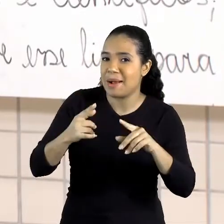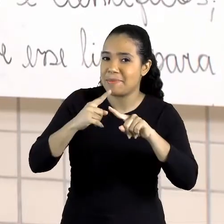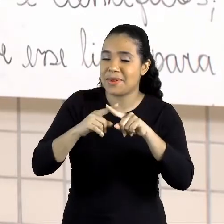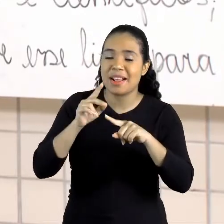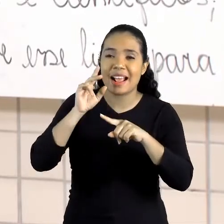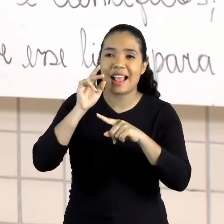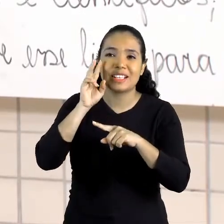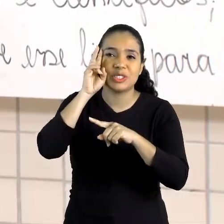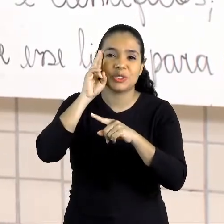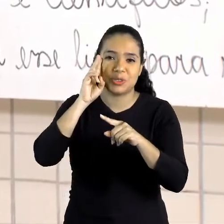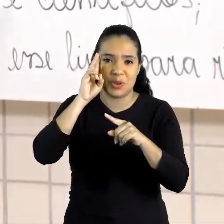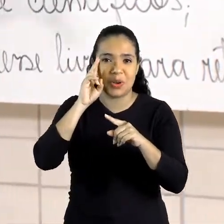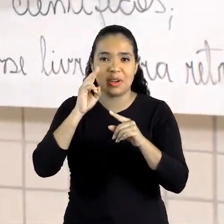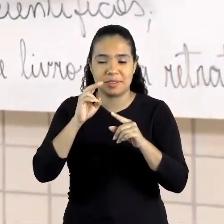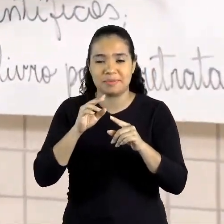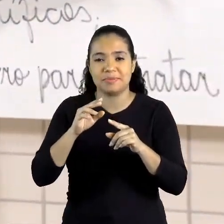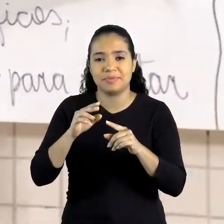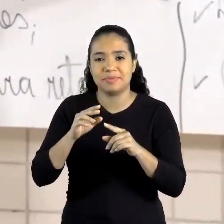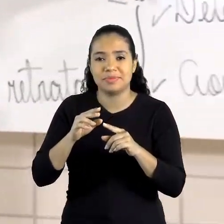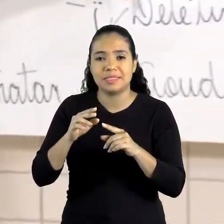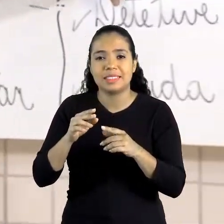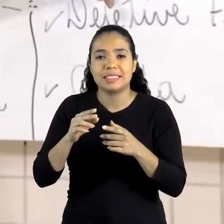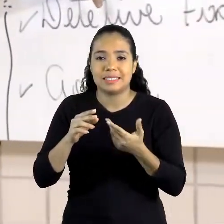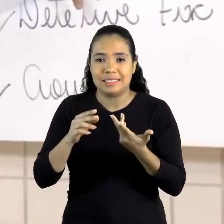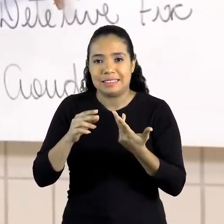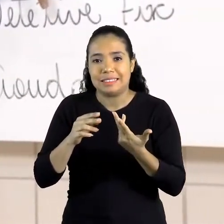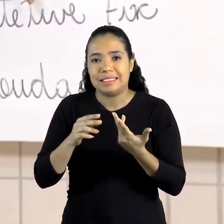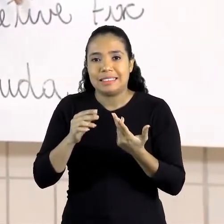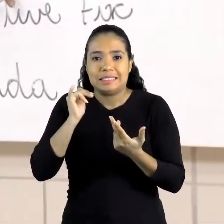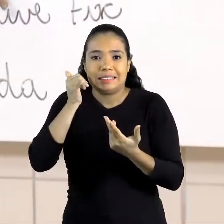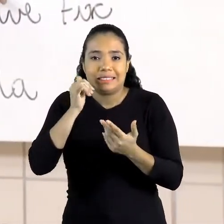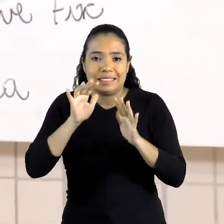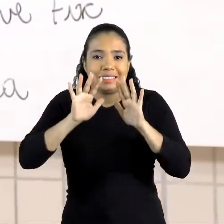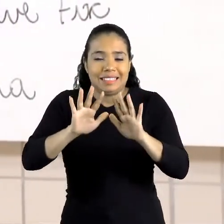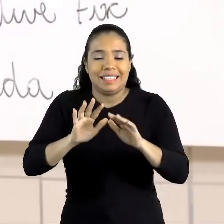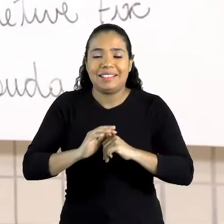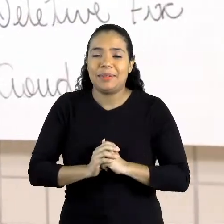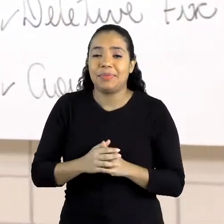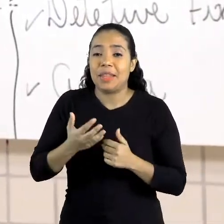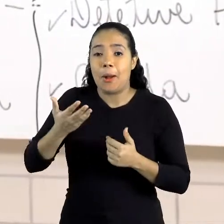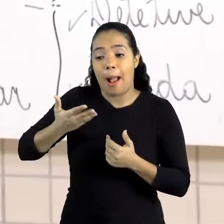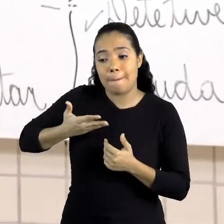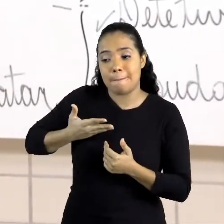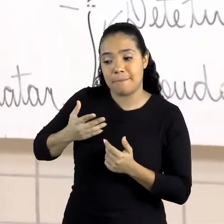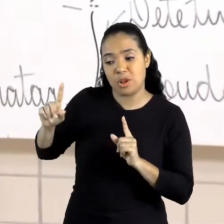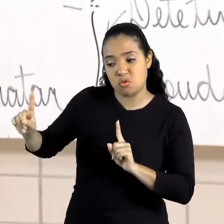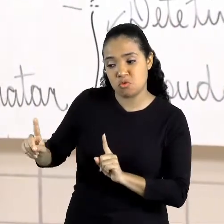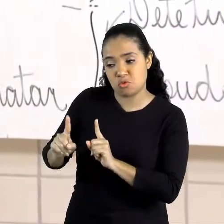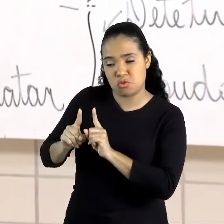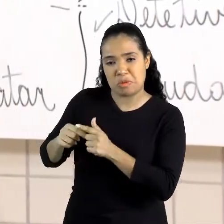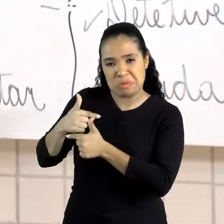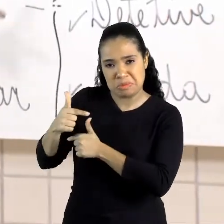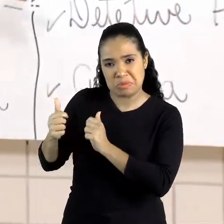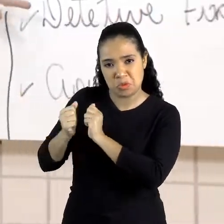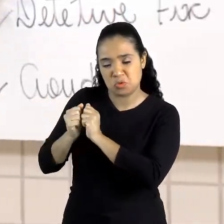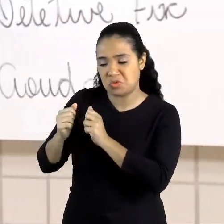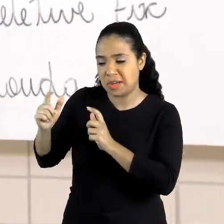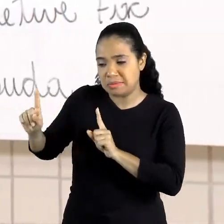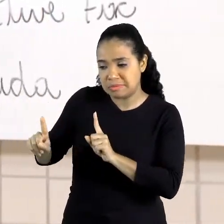ele pegou o seu criado, o Jean Passepartout, e foi fazer essa viagem. Nessa